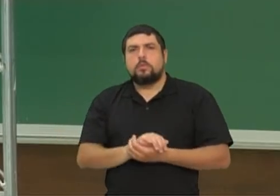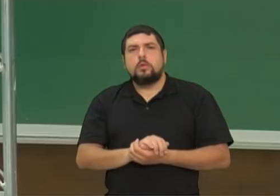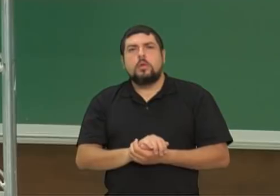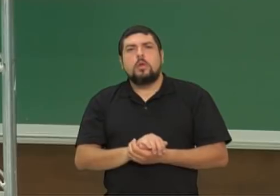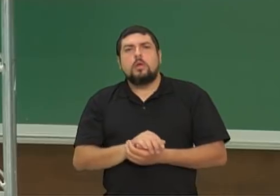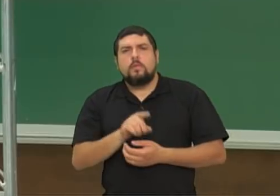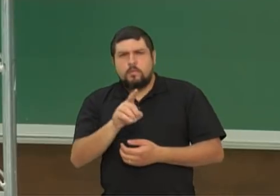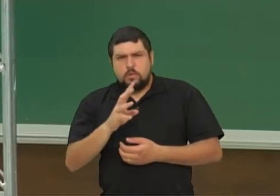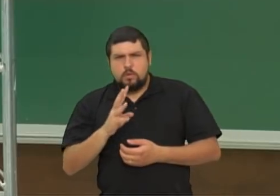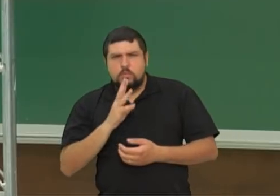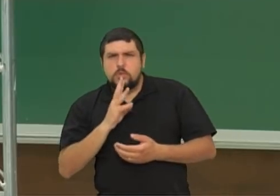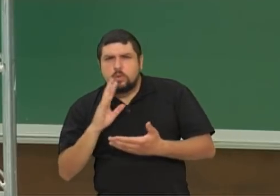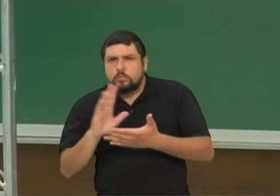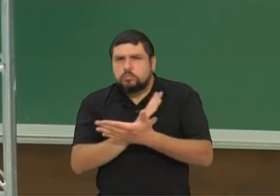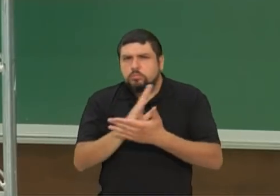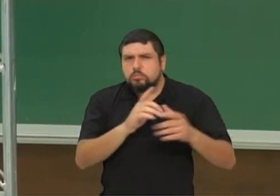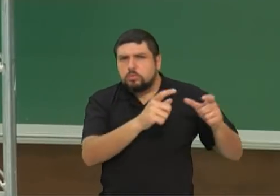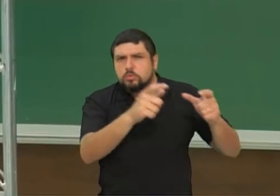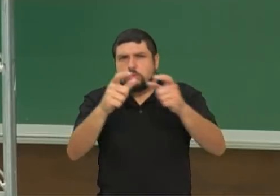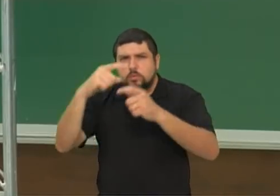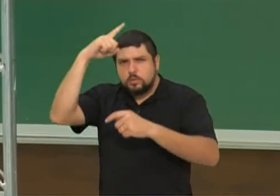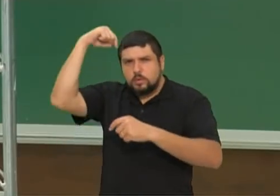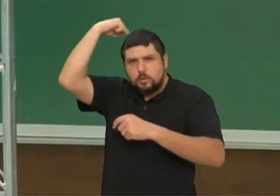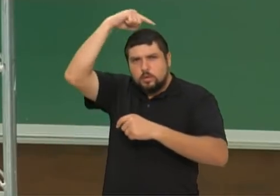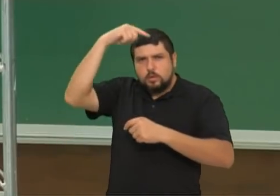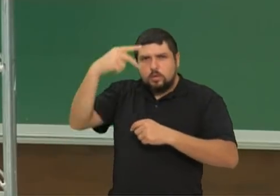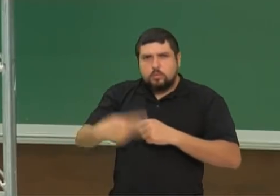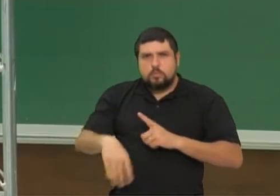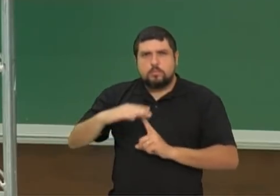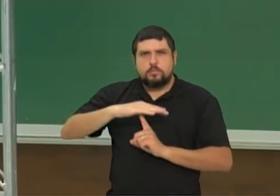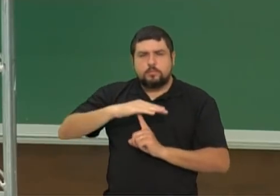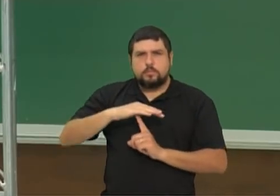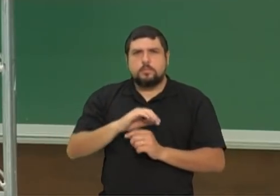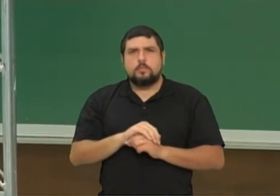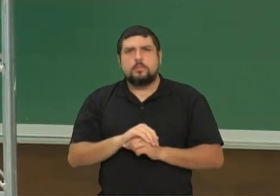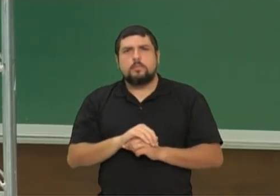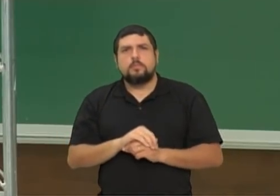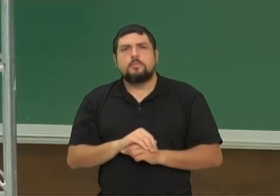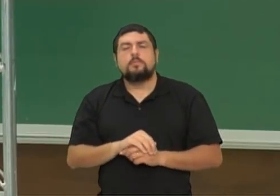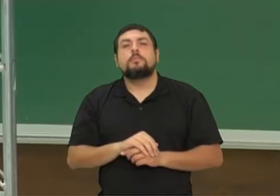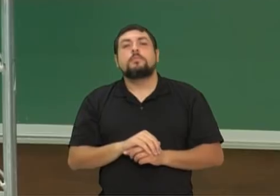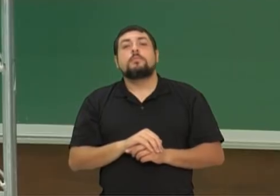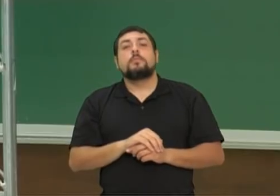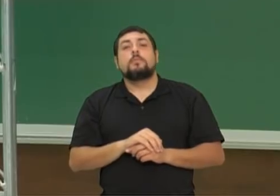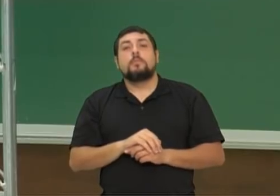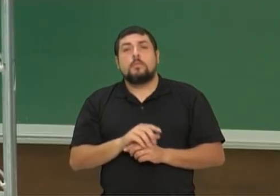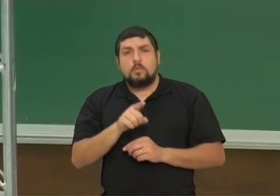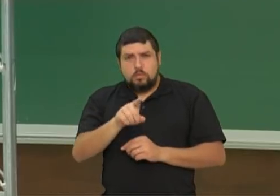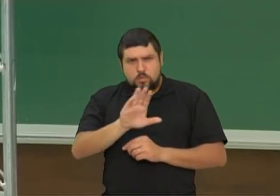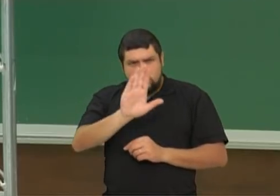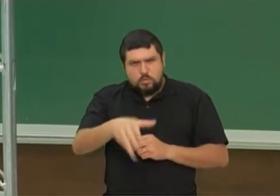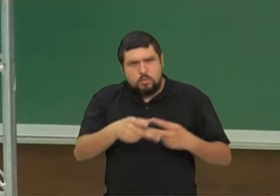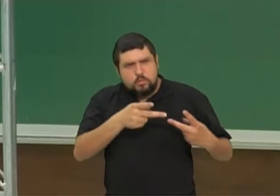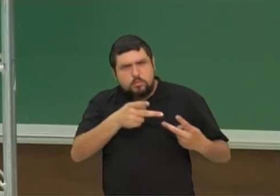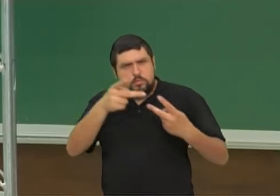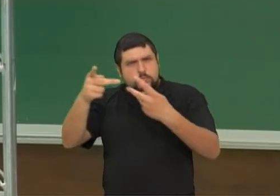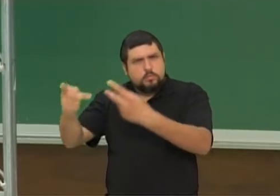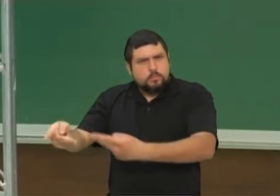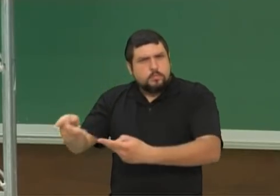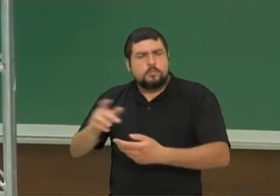conhece alguns lugares sagrados do Paraná? Anote aí no seu caderno se você conhece. Já foi em algum desses